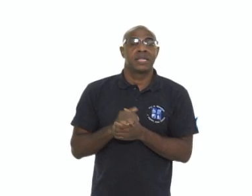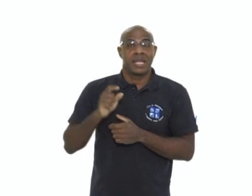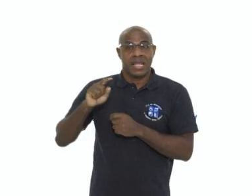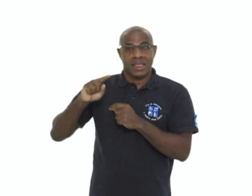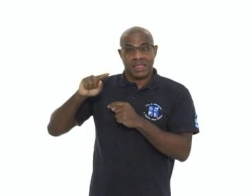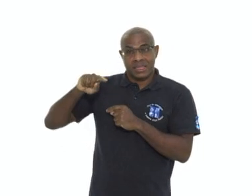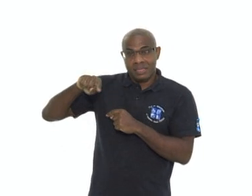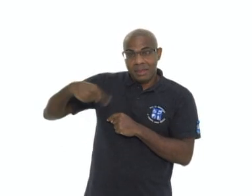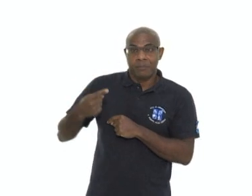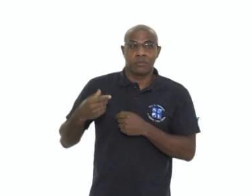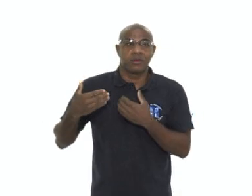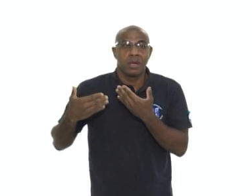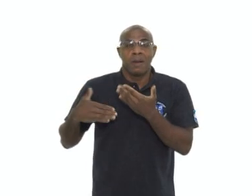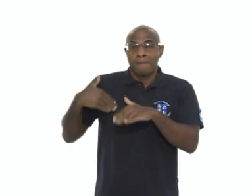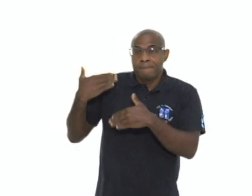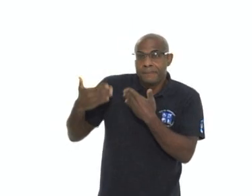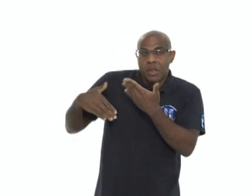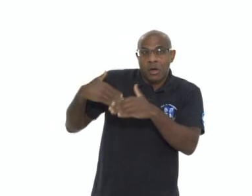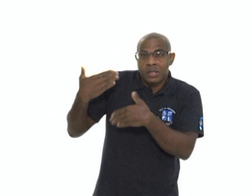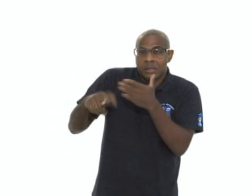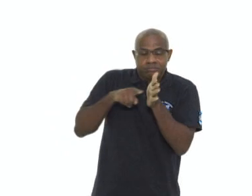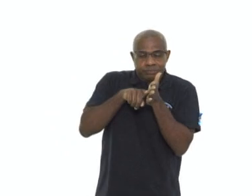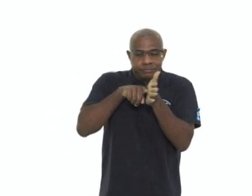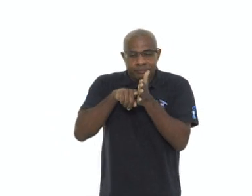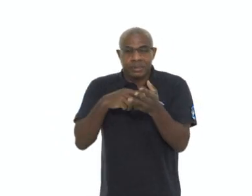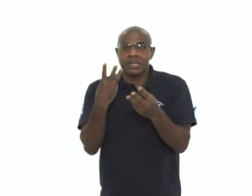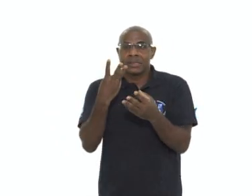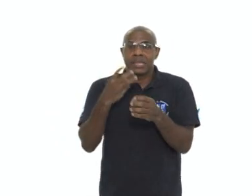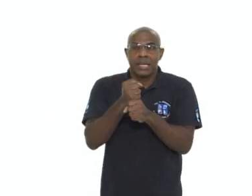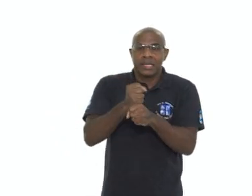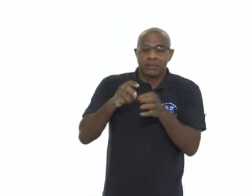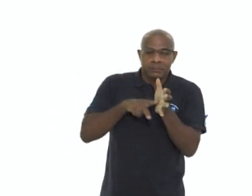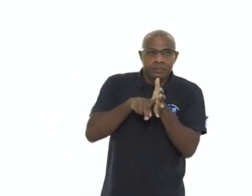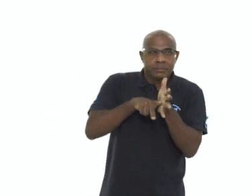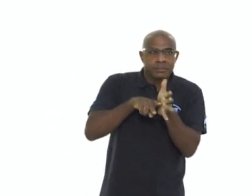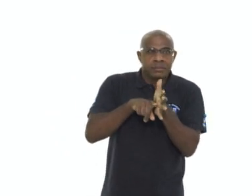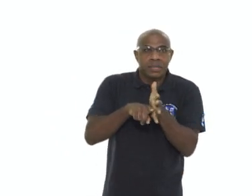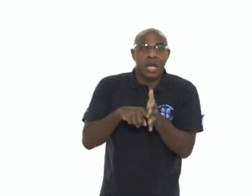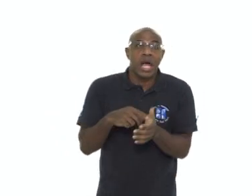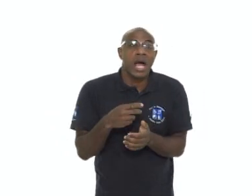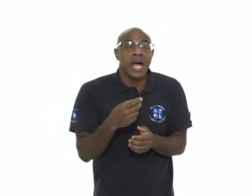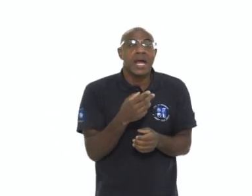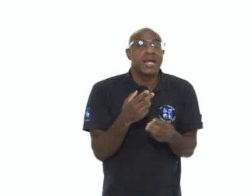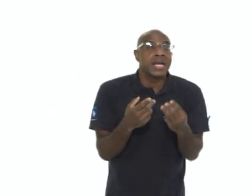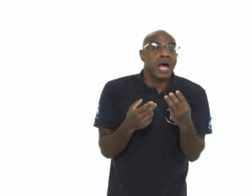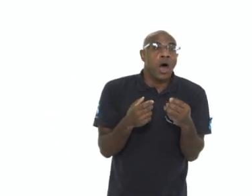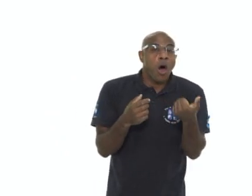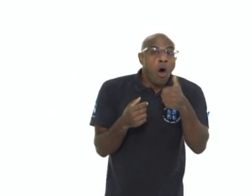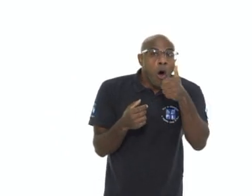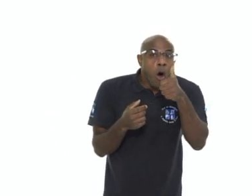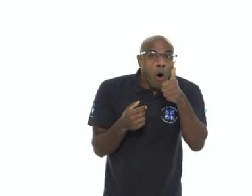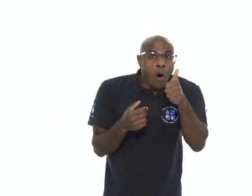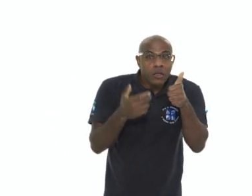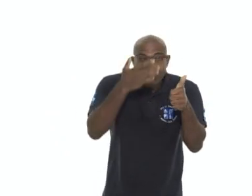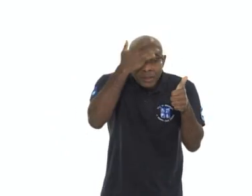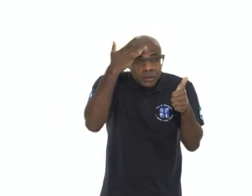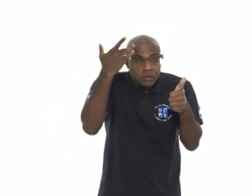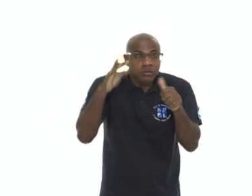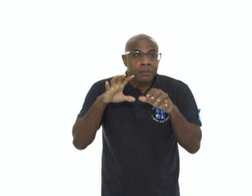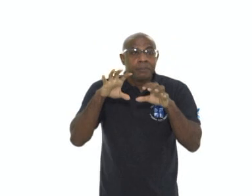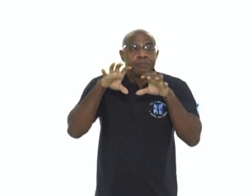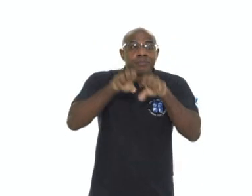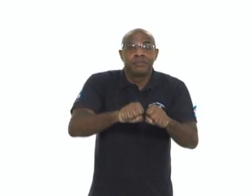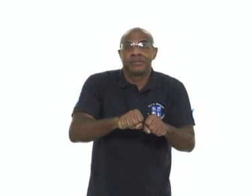Depois de um processo investigativo de 3 anos, 11 conjurados foram condenados à forca. Depois a punição foi transformada